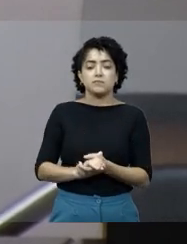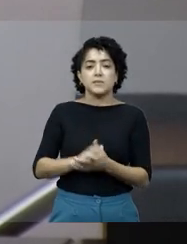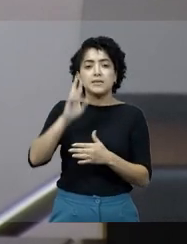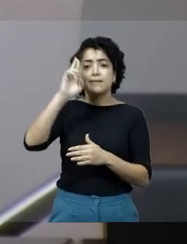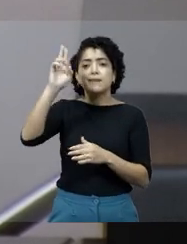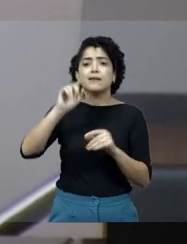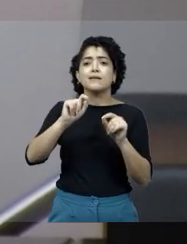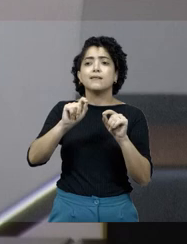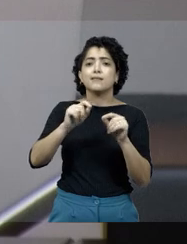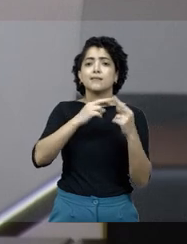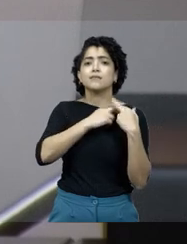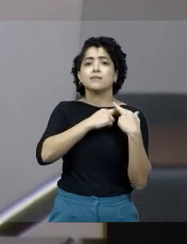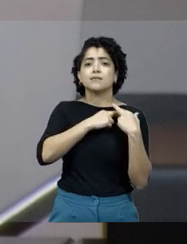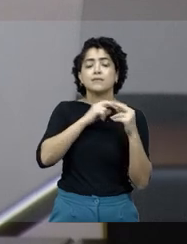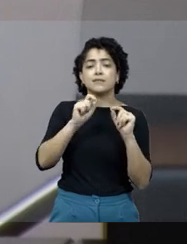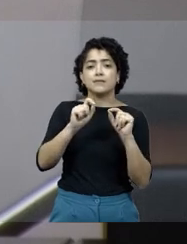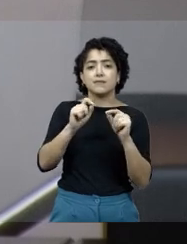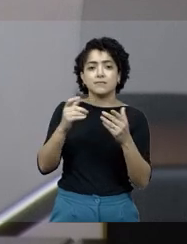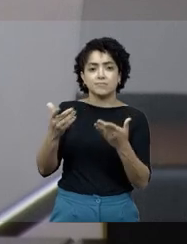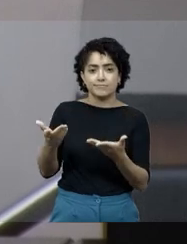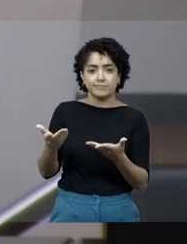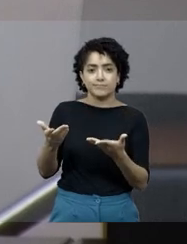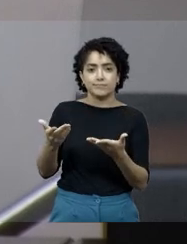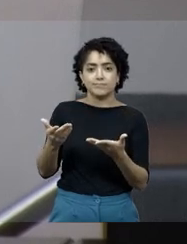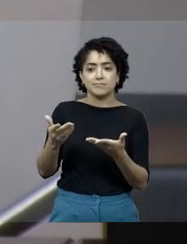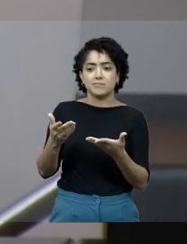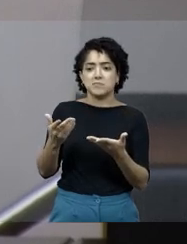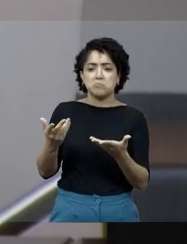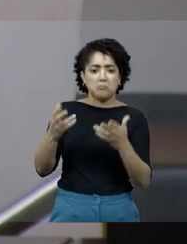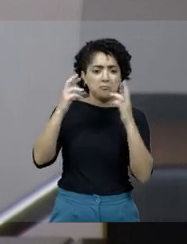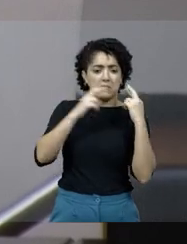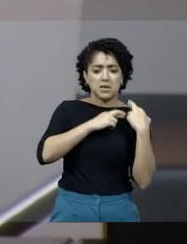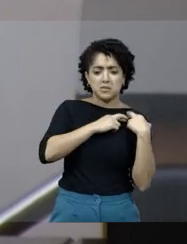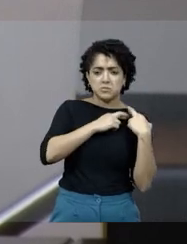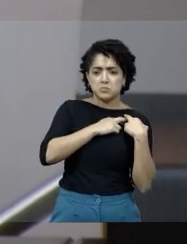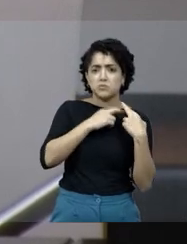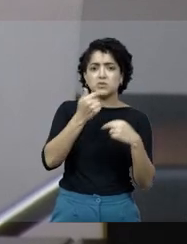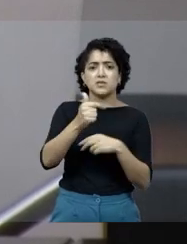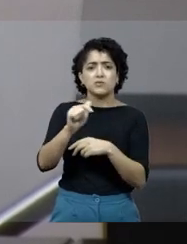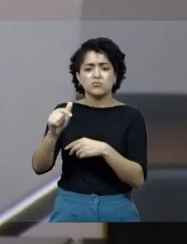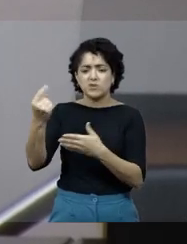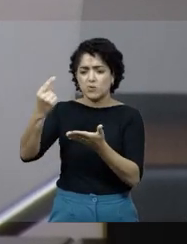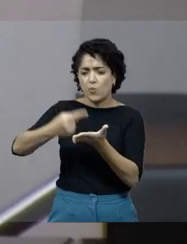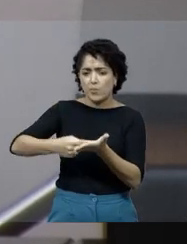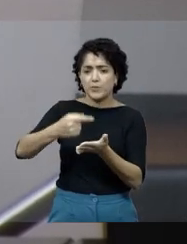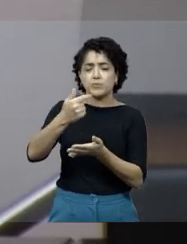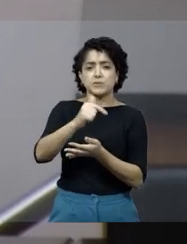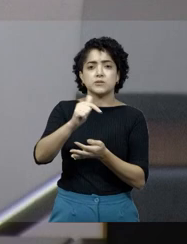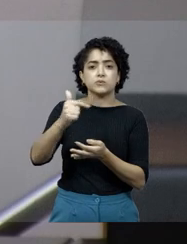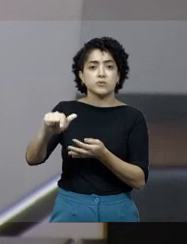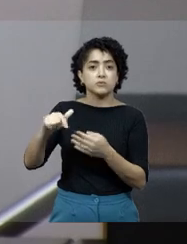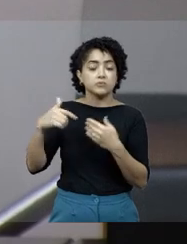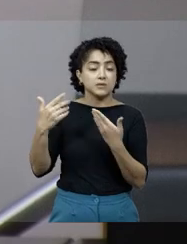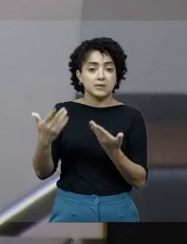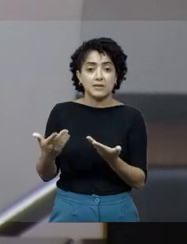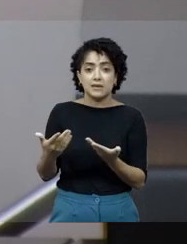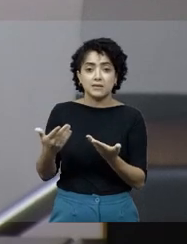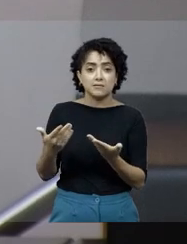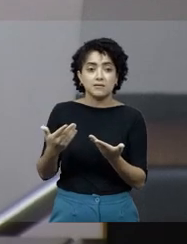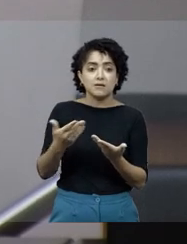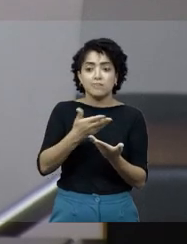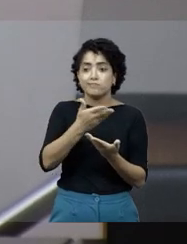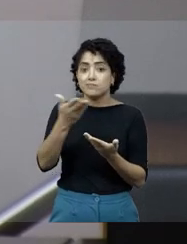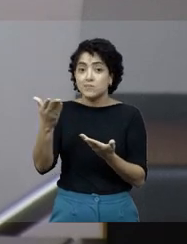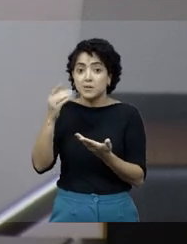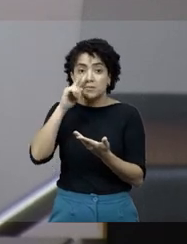Na mão de quem que a gente está? Que não tem responsabilidade, não tem compromisso. Não, na mão de quem que a gente está? Olha o